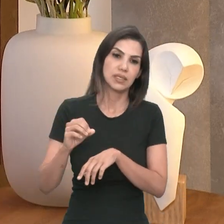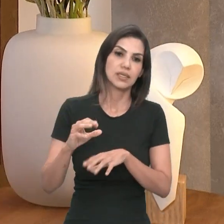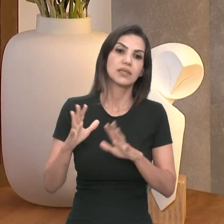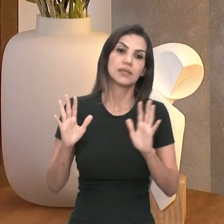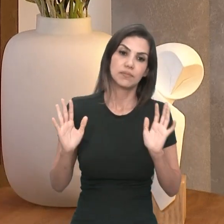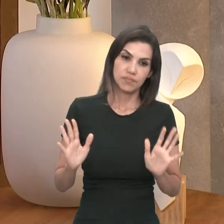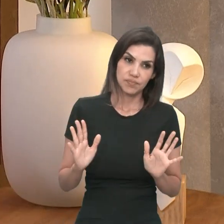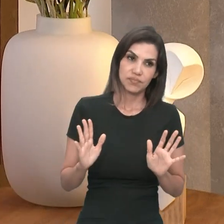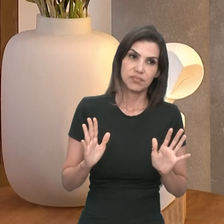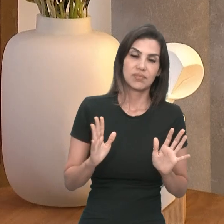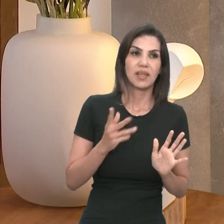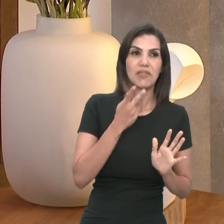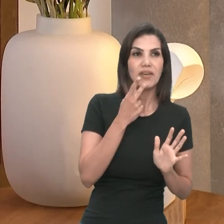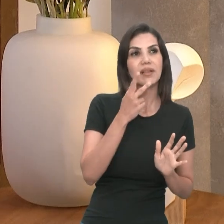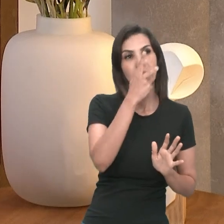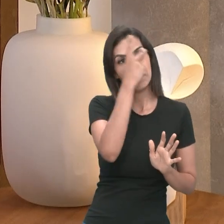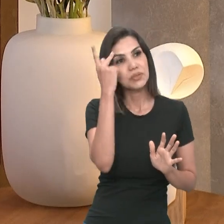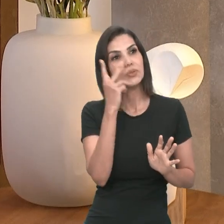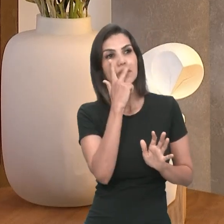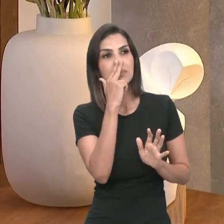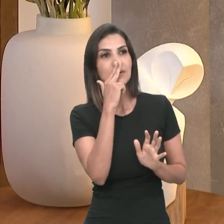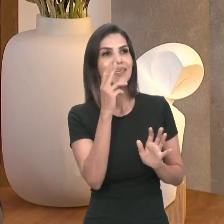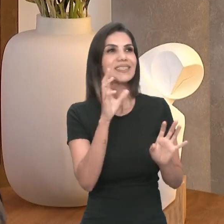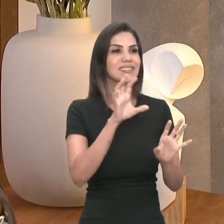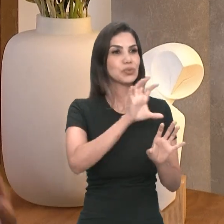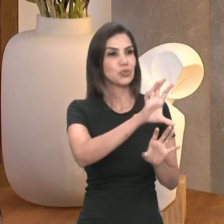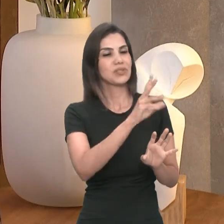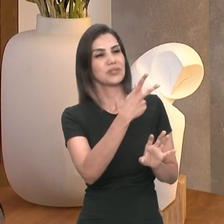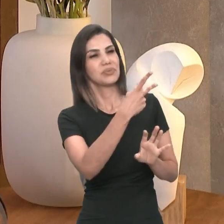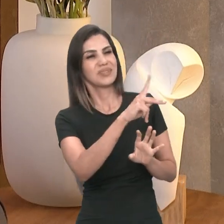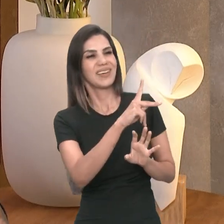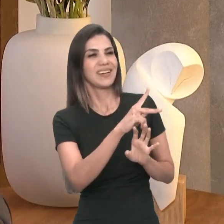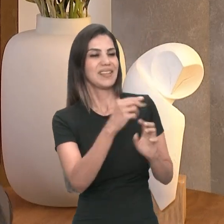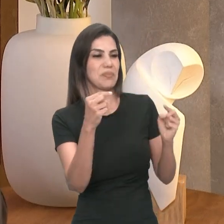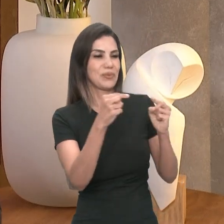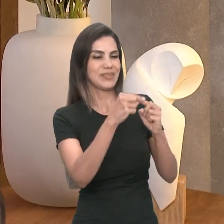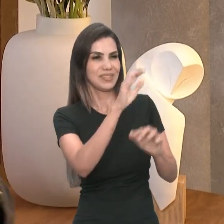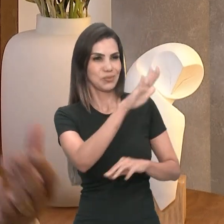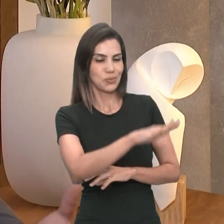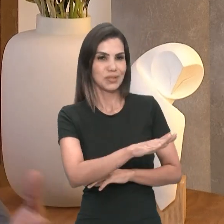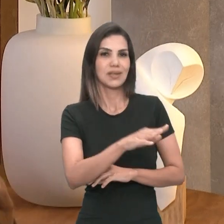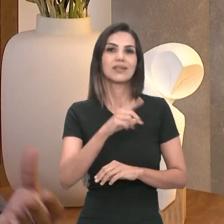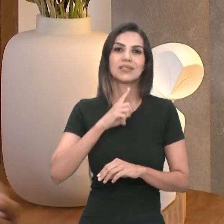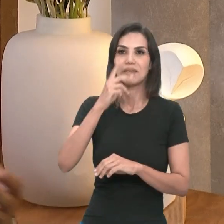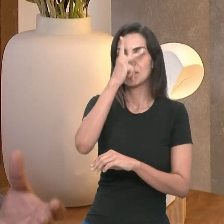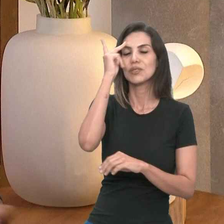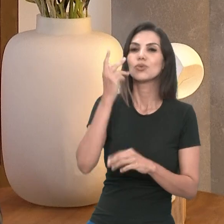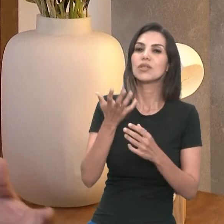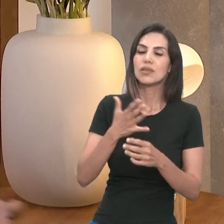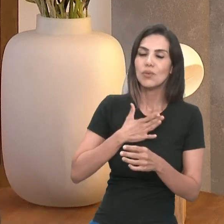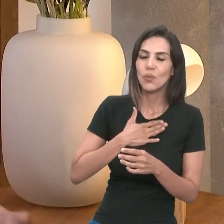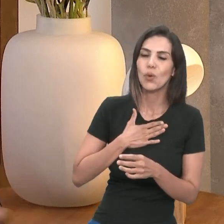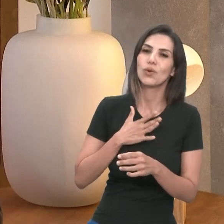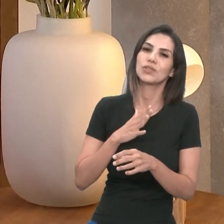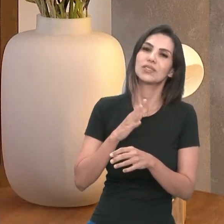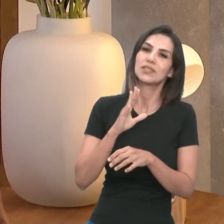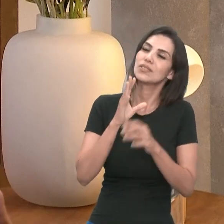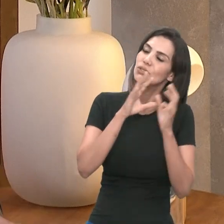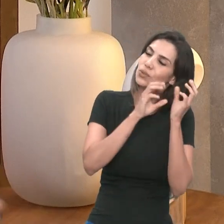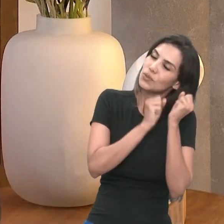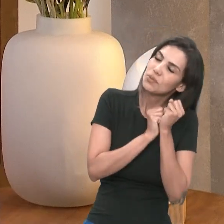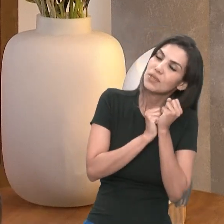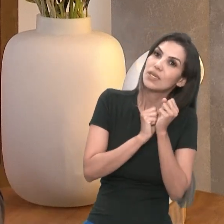de vespertinos. Quem dorme cedo e acorda mais cedo, nós chamamos de matutino. Existem outros, né, que a gente chama de